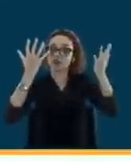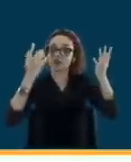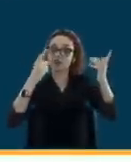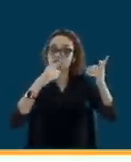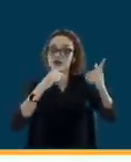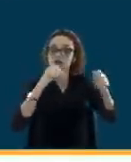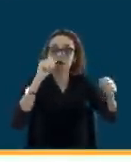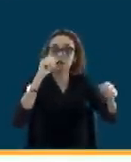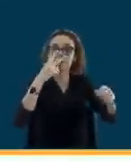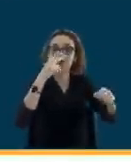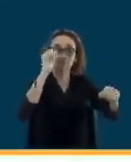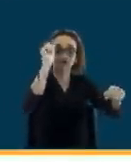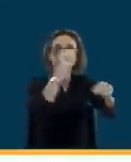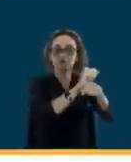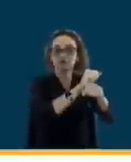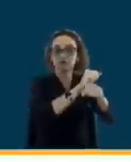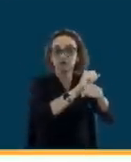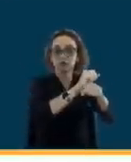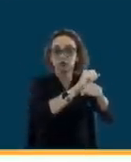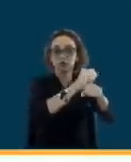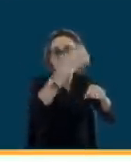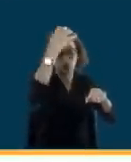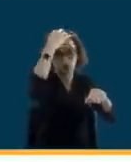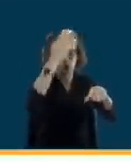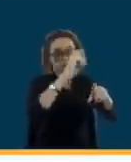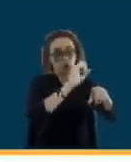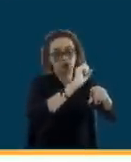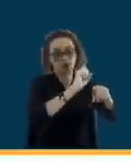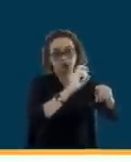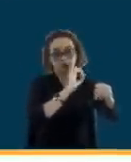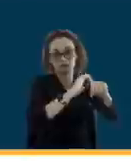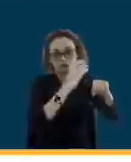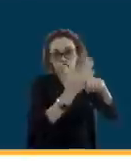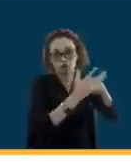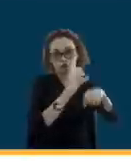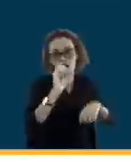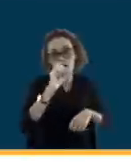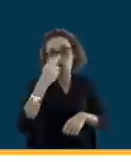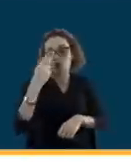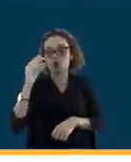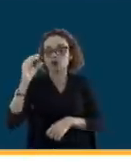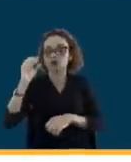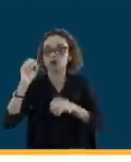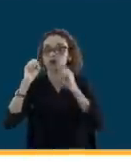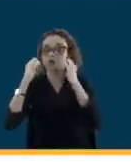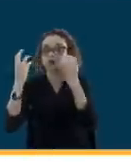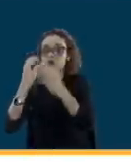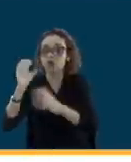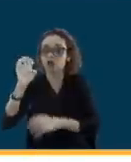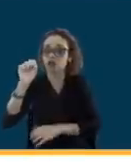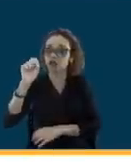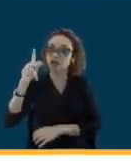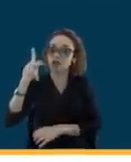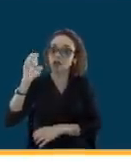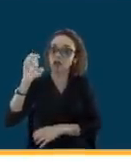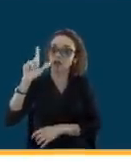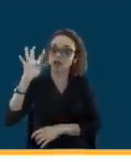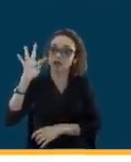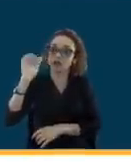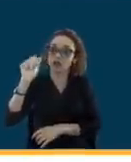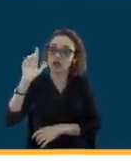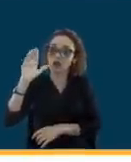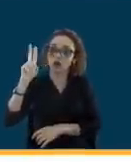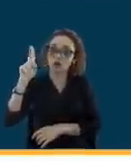interrompido pela pandemia, ou é um espetáculo que exige um investimento grande de sonhos,